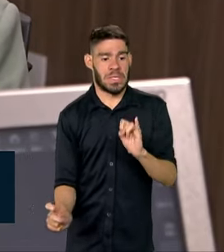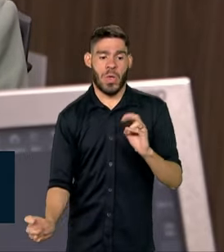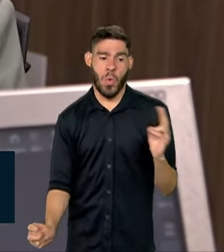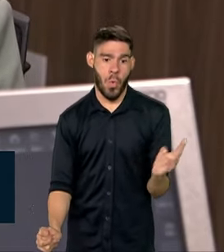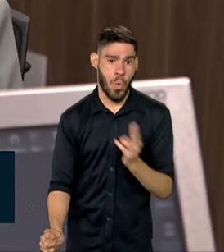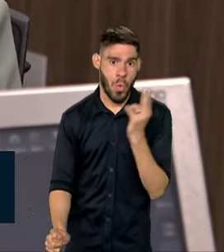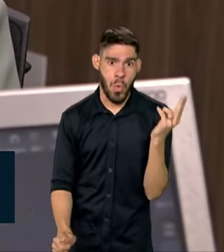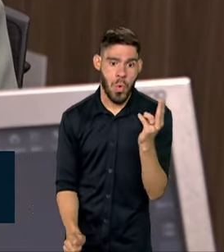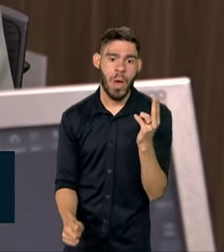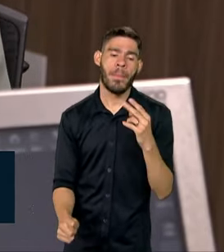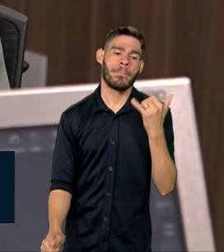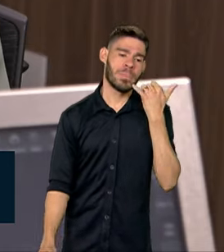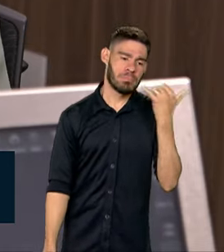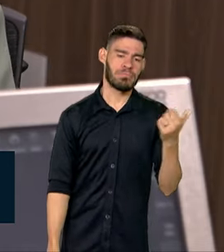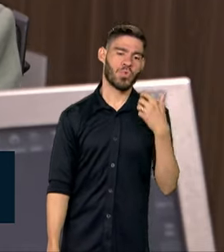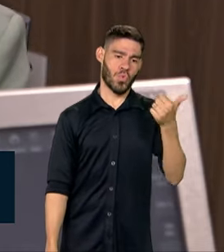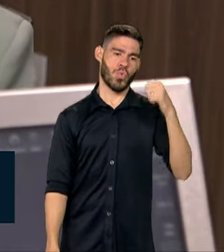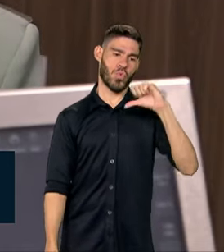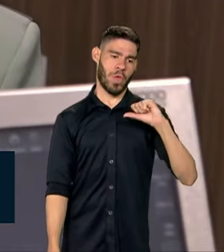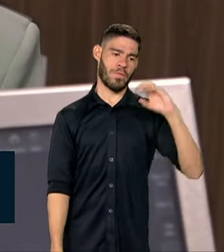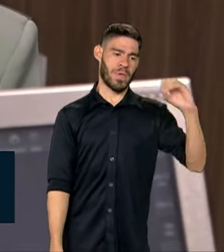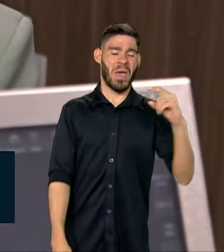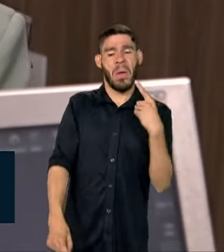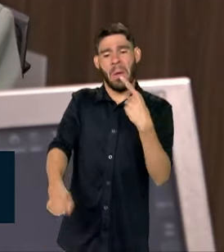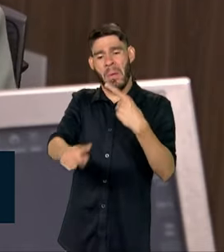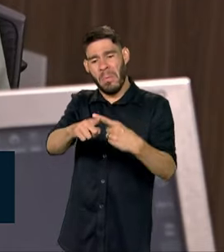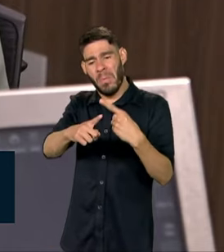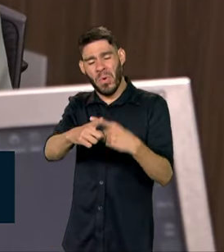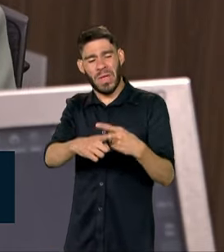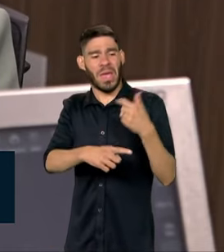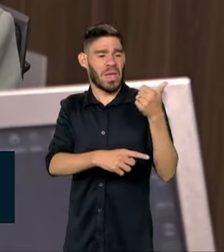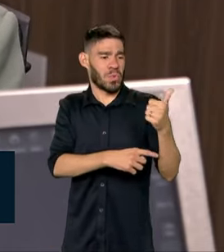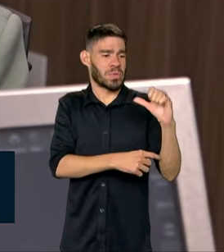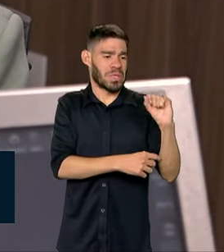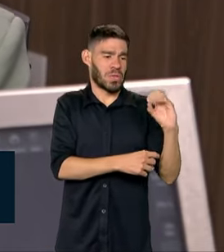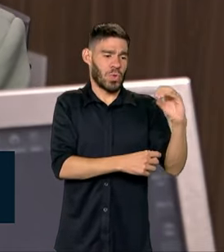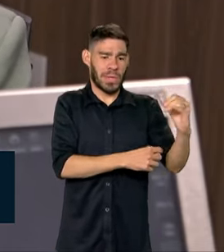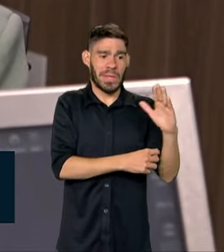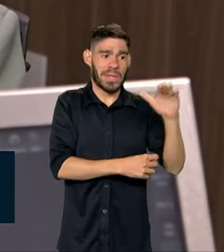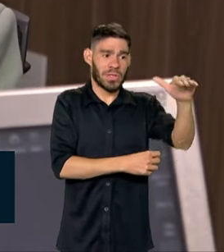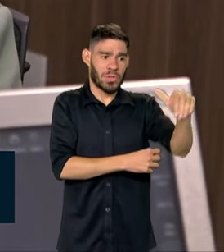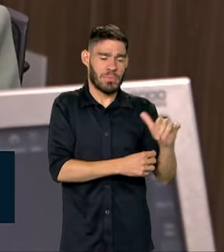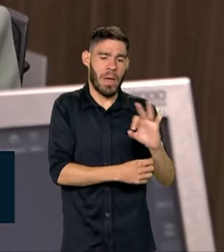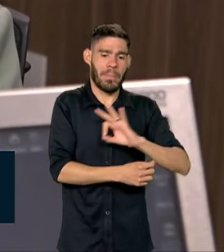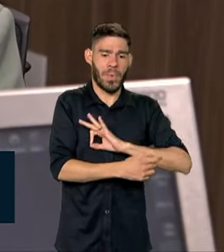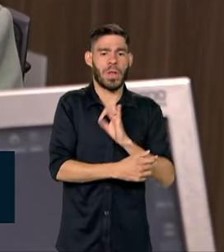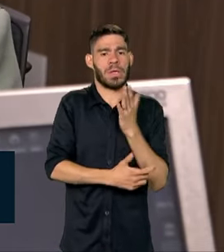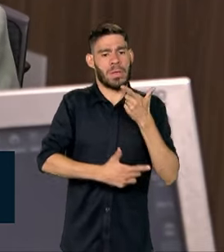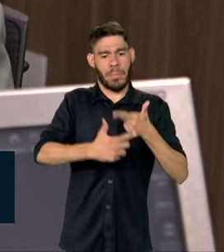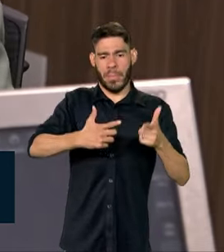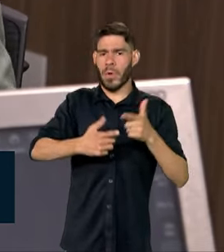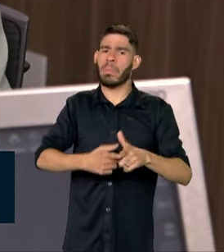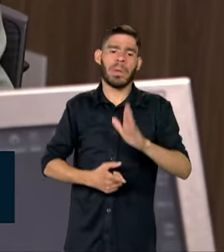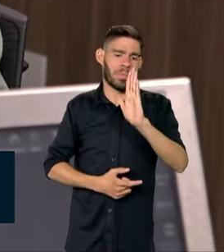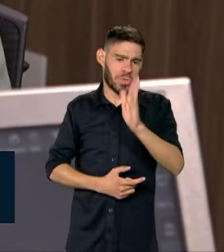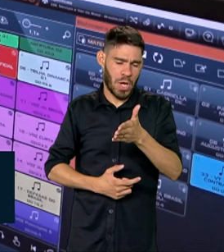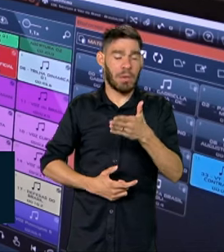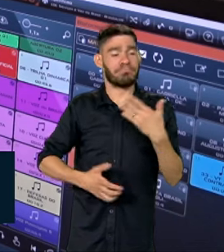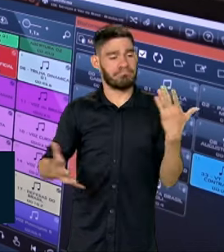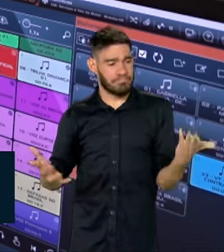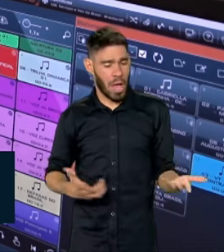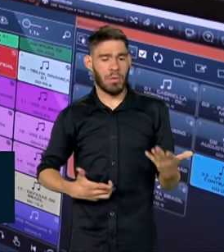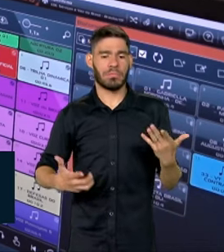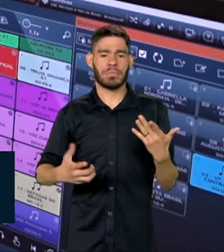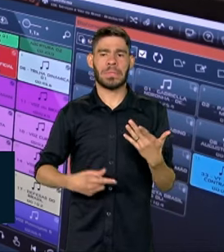emergência, tem que ser o 190. Porque até o 180 acionar a polícia lá, nós já temos problema. Então, a gente está trabalhando